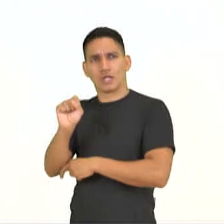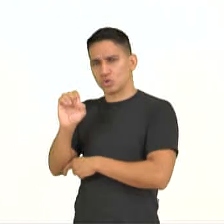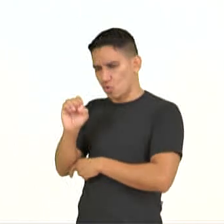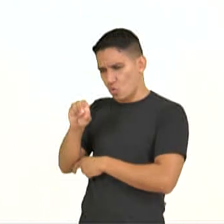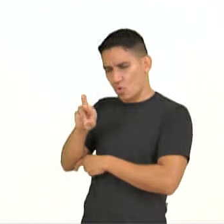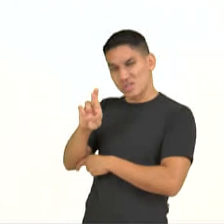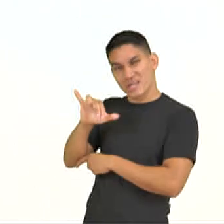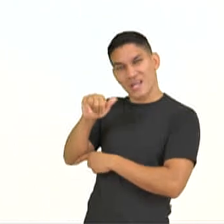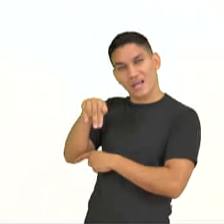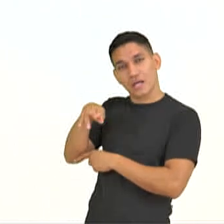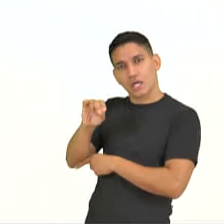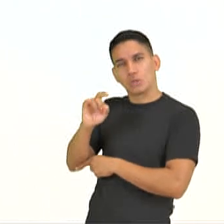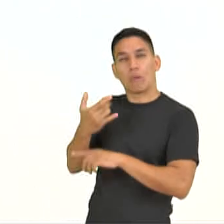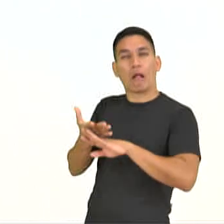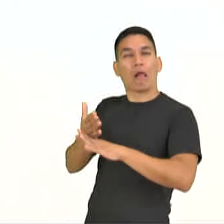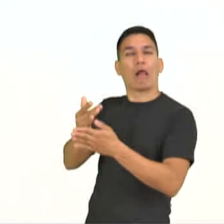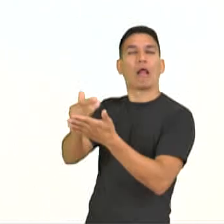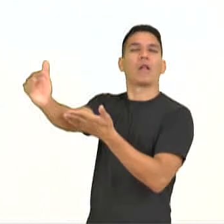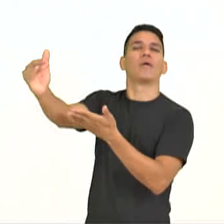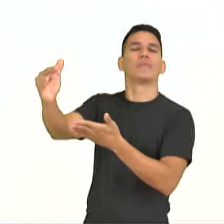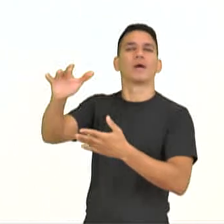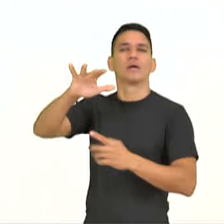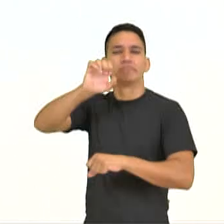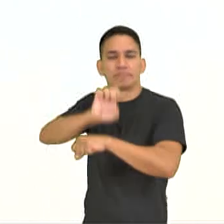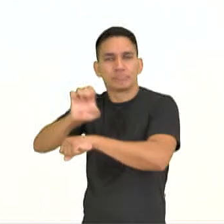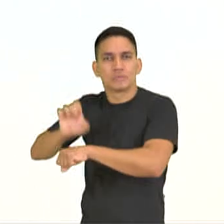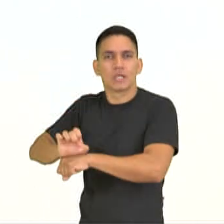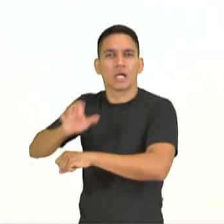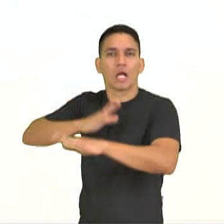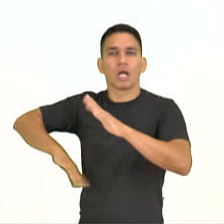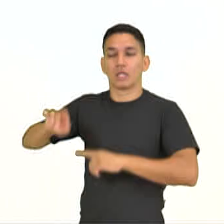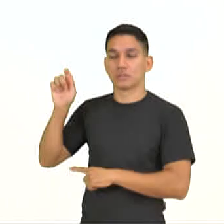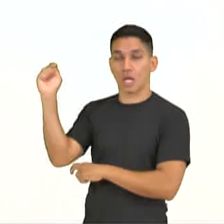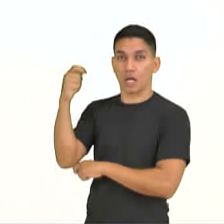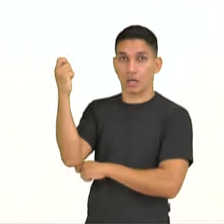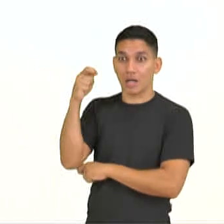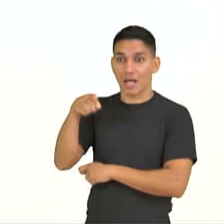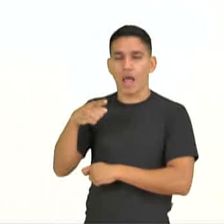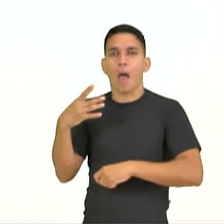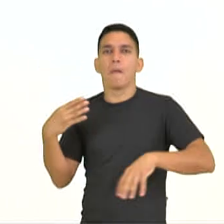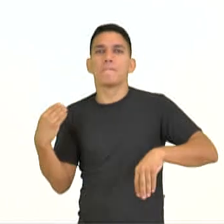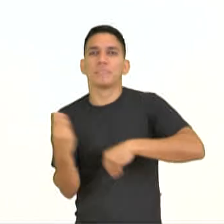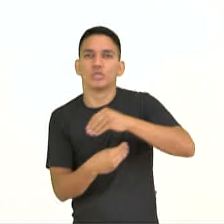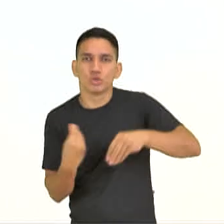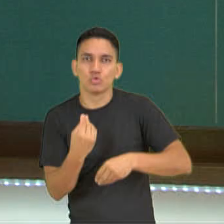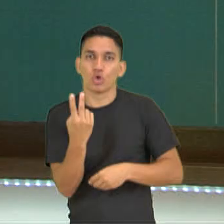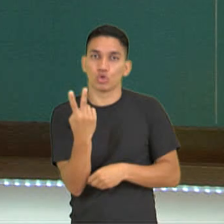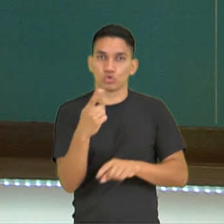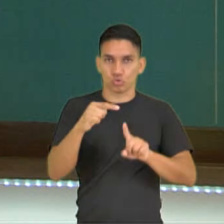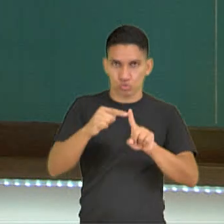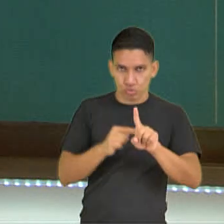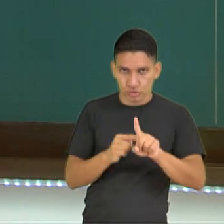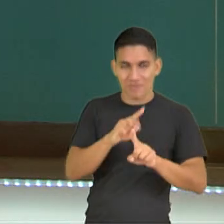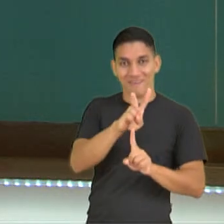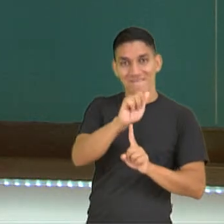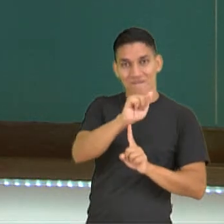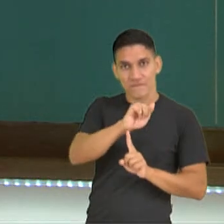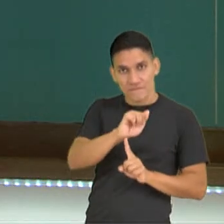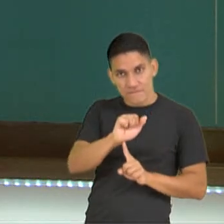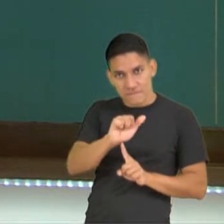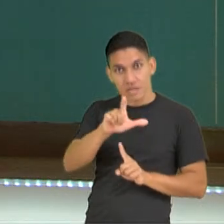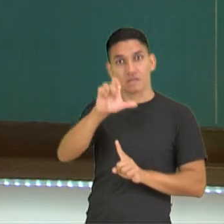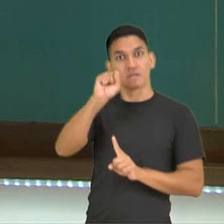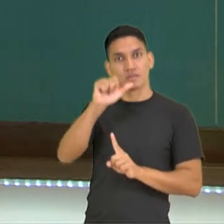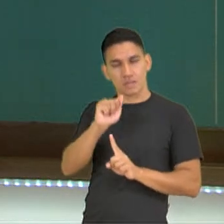Sul. Ela é uma dança que é um misto de valsa e xote, então ela tem todo esse rondário circular pelo